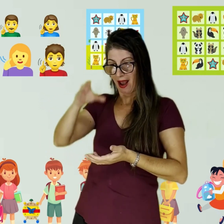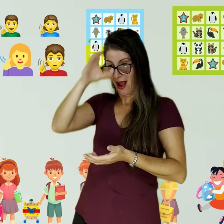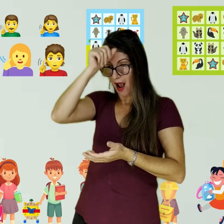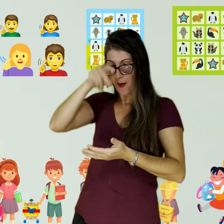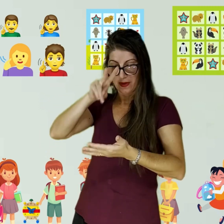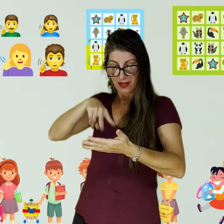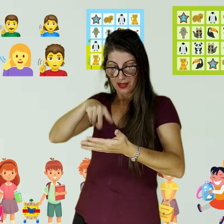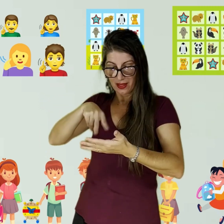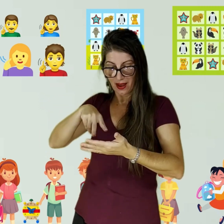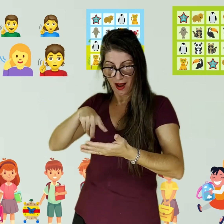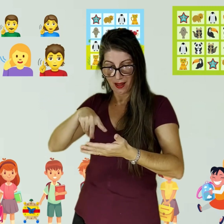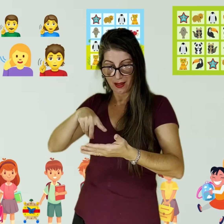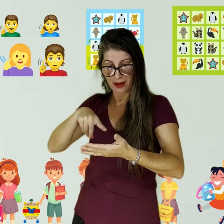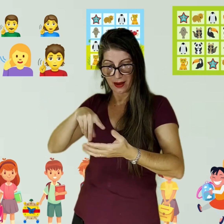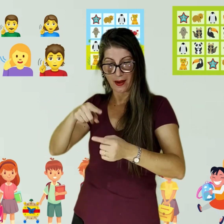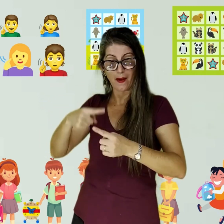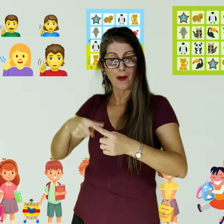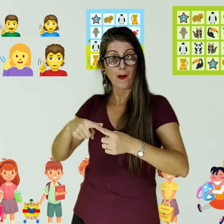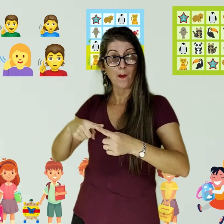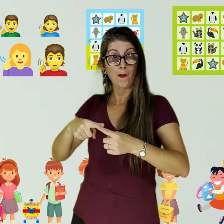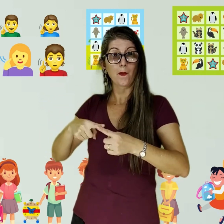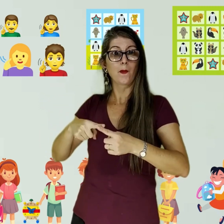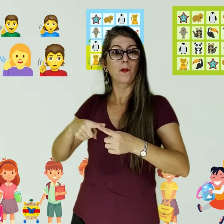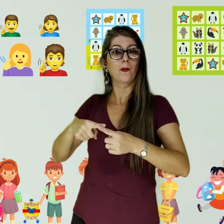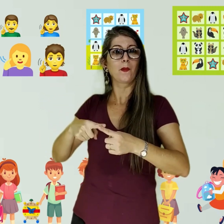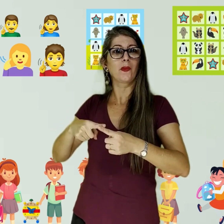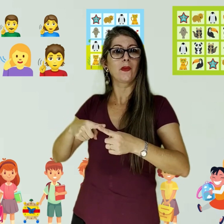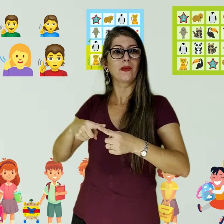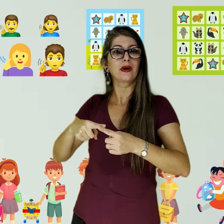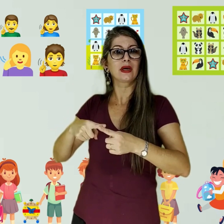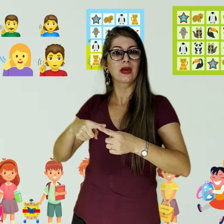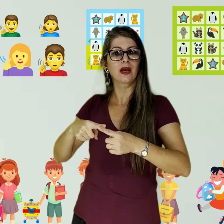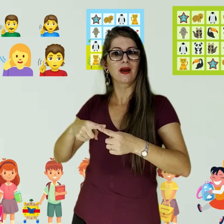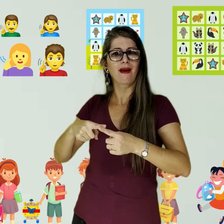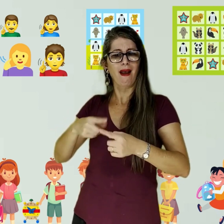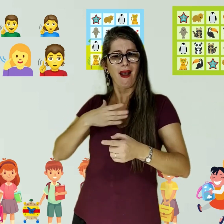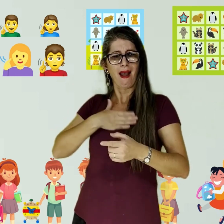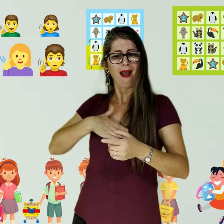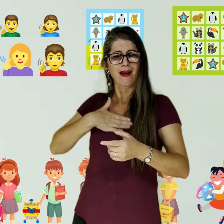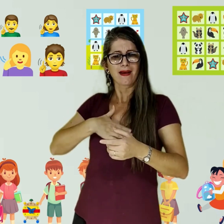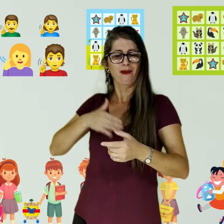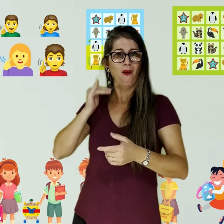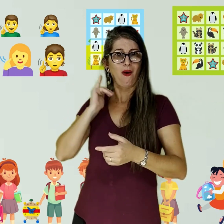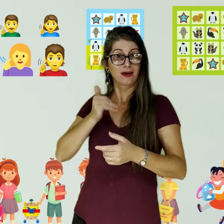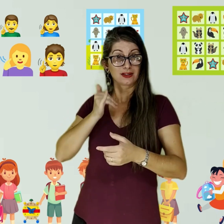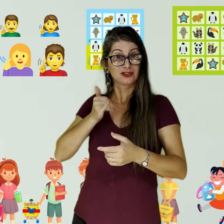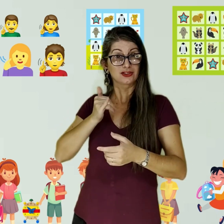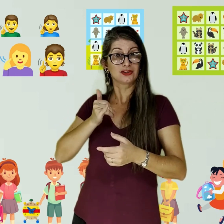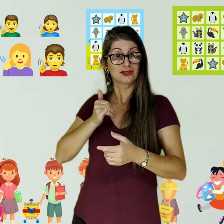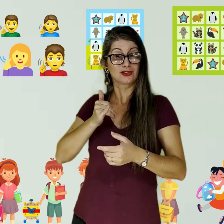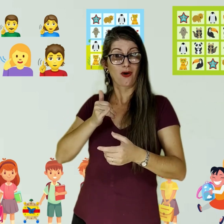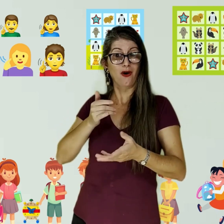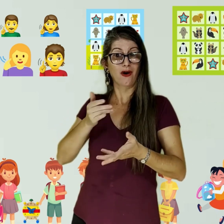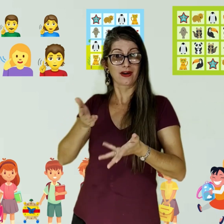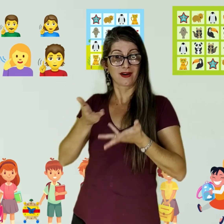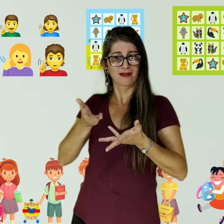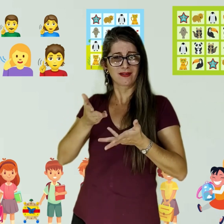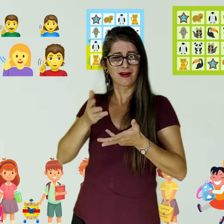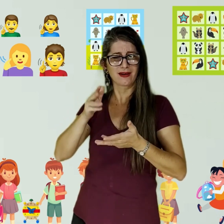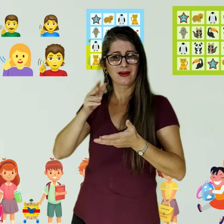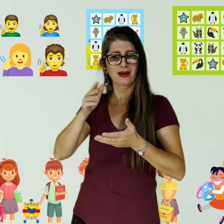português. O Pedro, ele quer aprender a ler. Por quê? Porque ele gosta muito